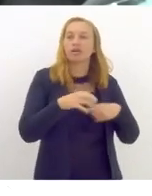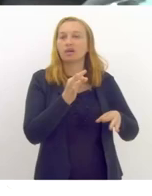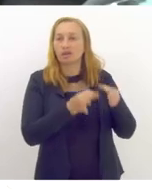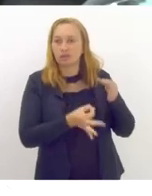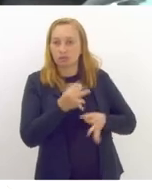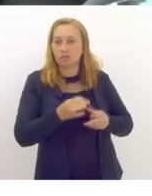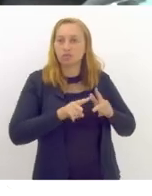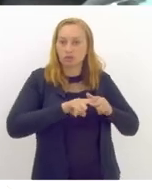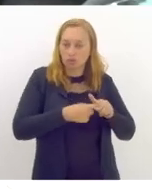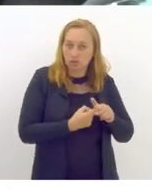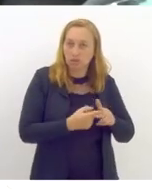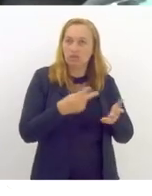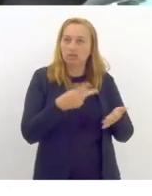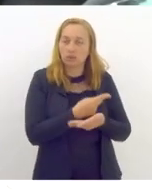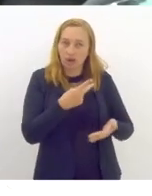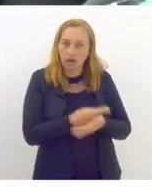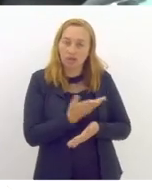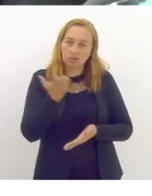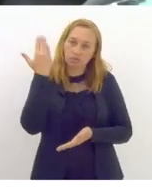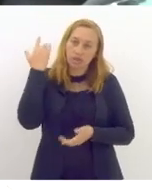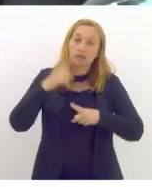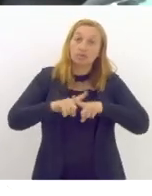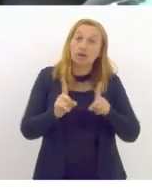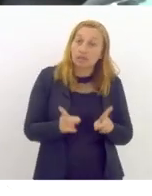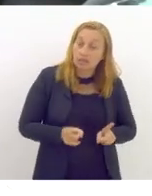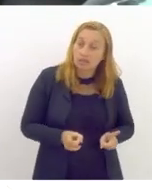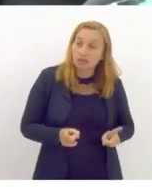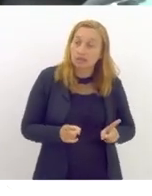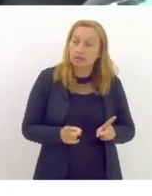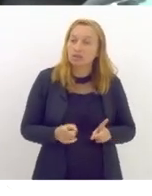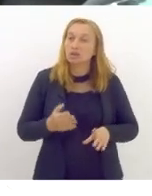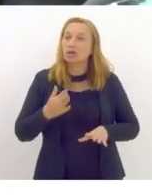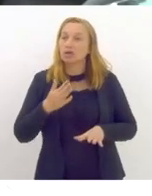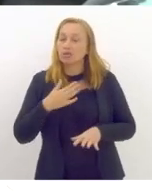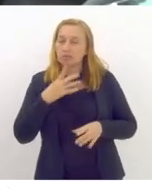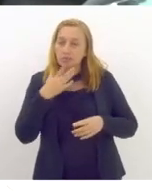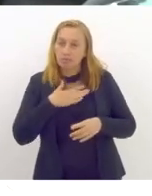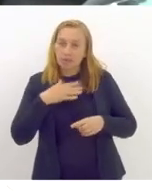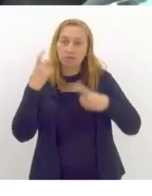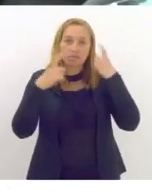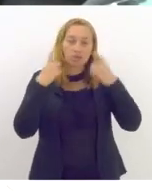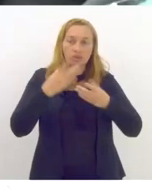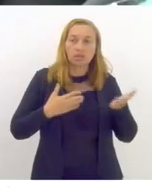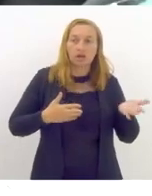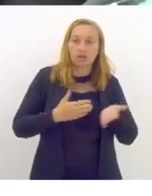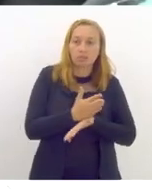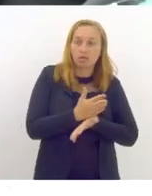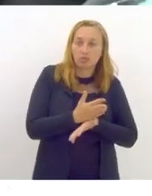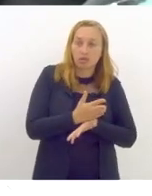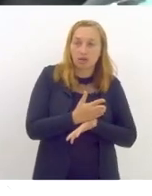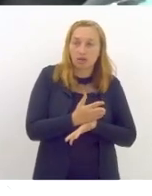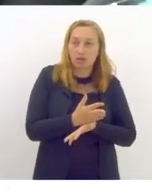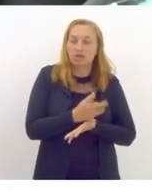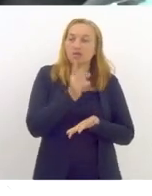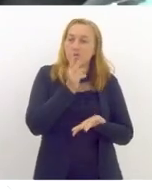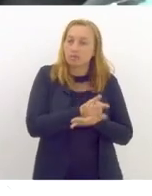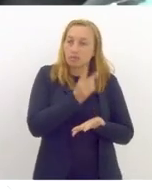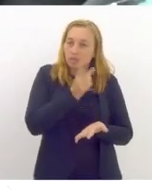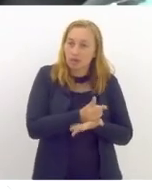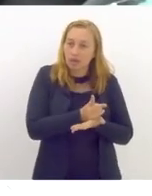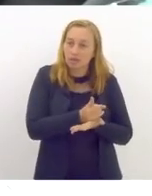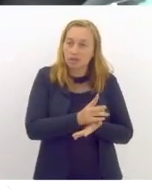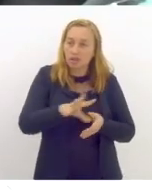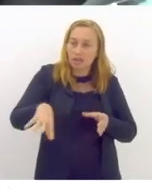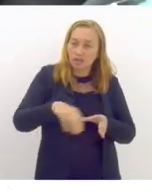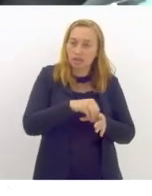correção numa distorção histórica mas o meu receio é que aprovado da maneira como está mesmo a entrada do Rio